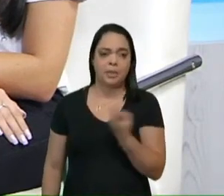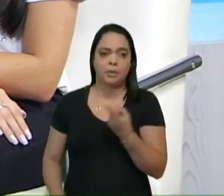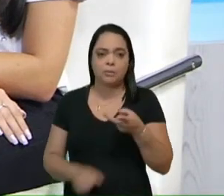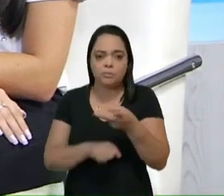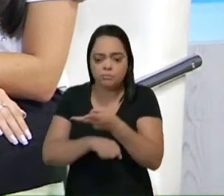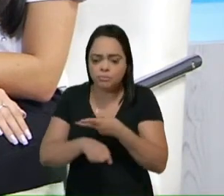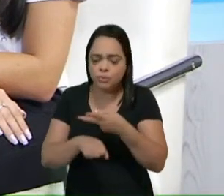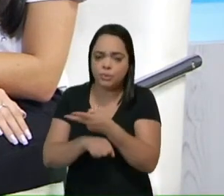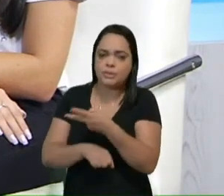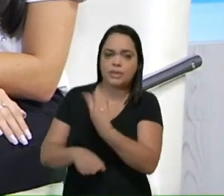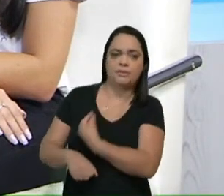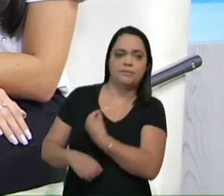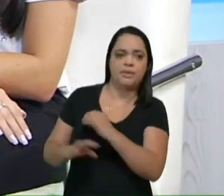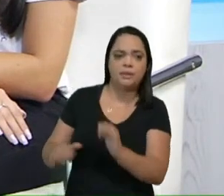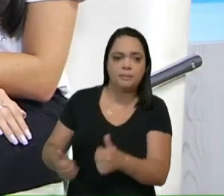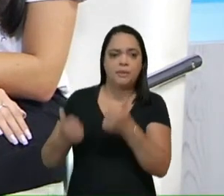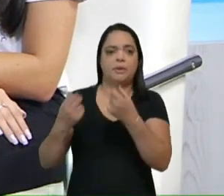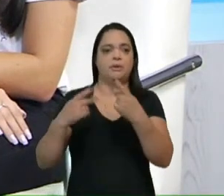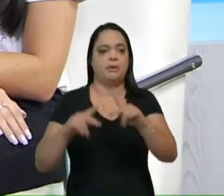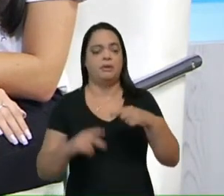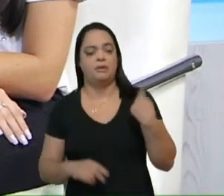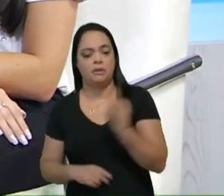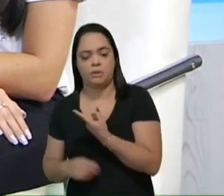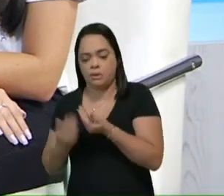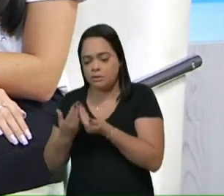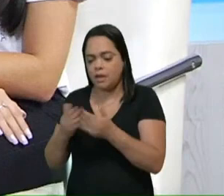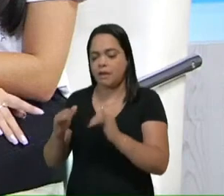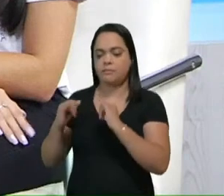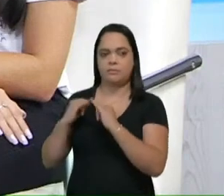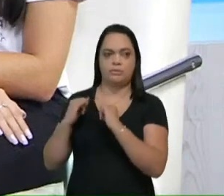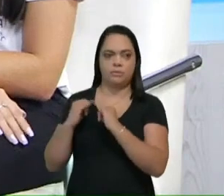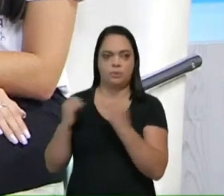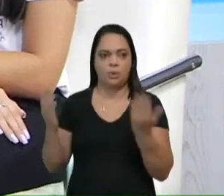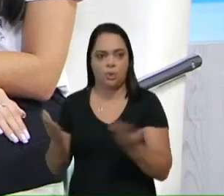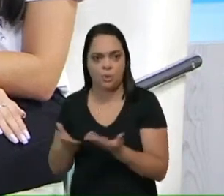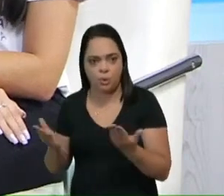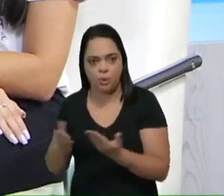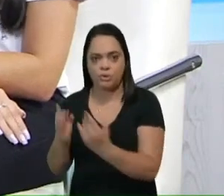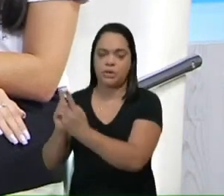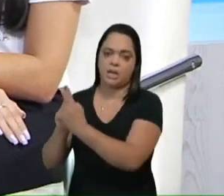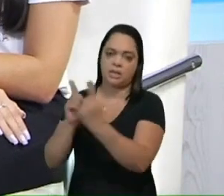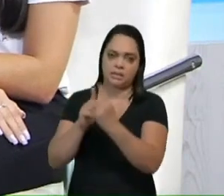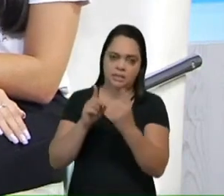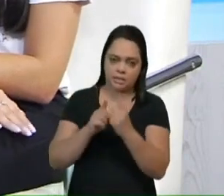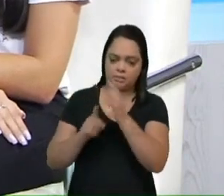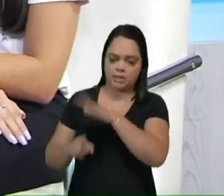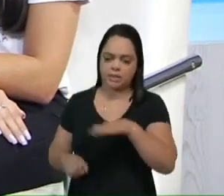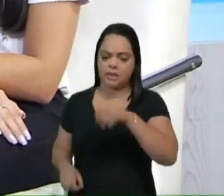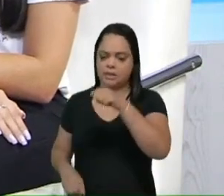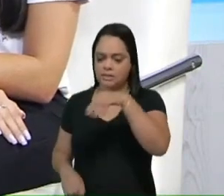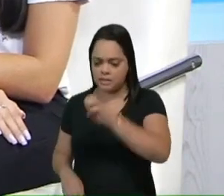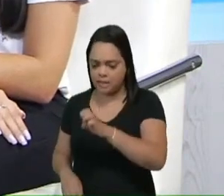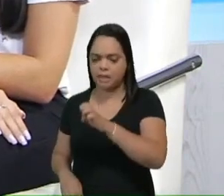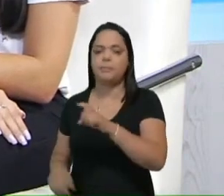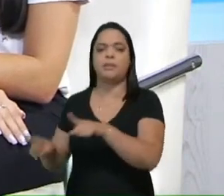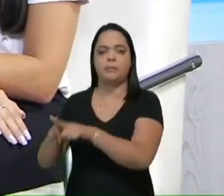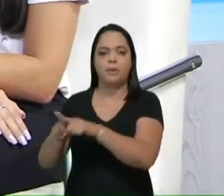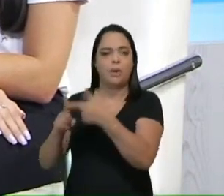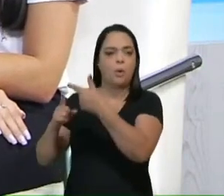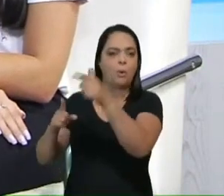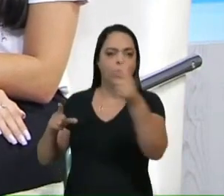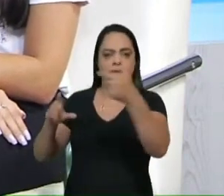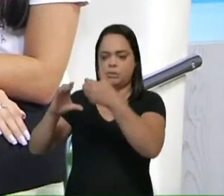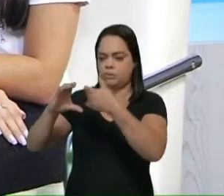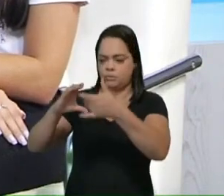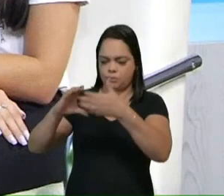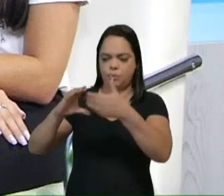busca por qualidade de vida para ela foi que nos levou a fundar o Instituto e hoje atendemos não só crianças com am pacientes homem mas também com outras